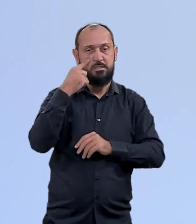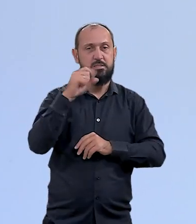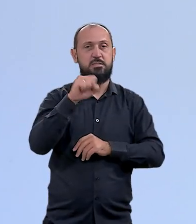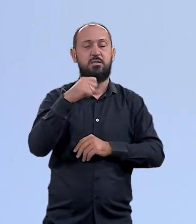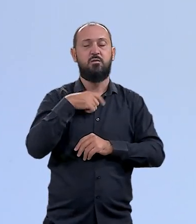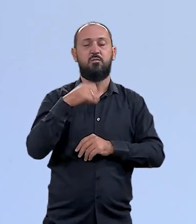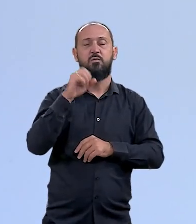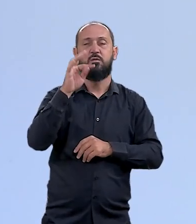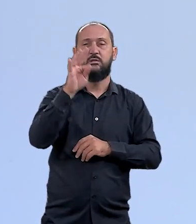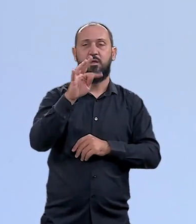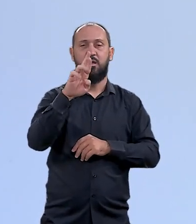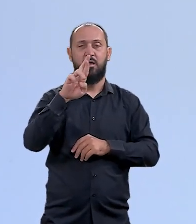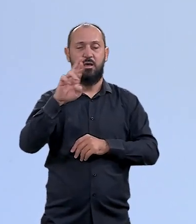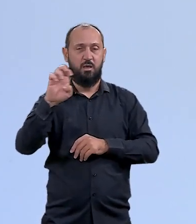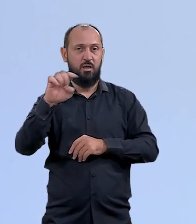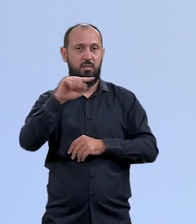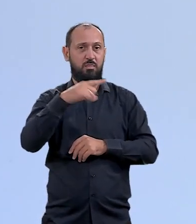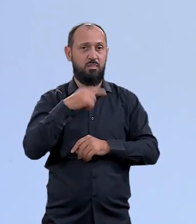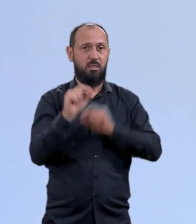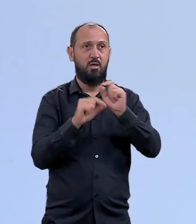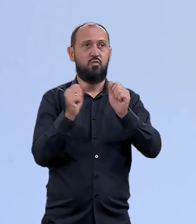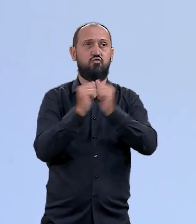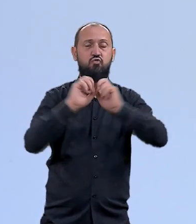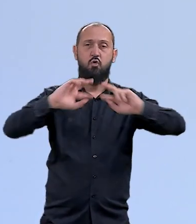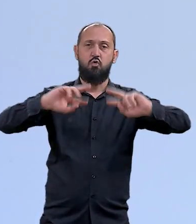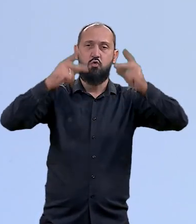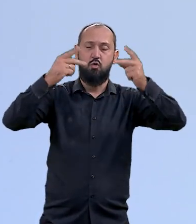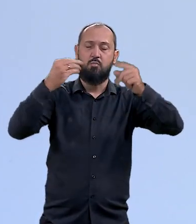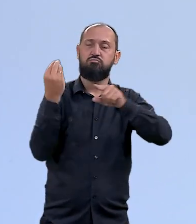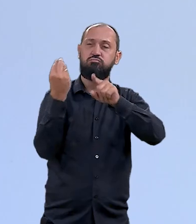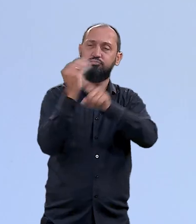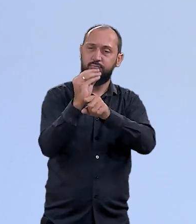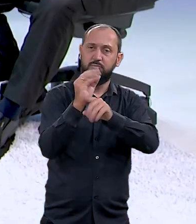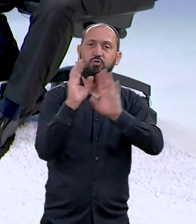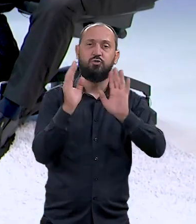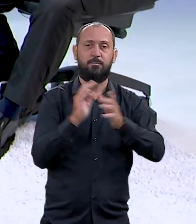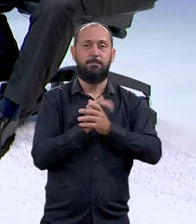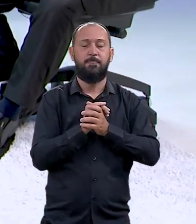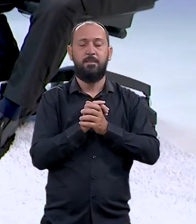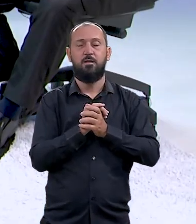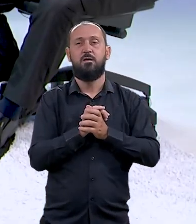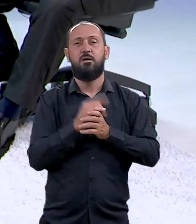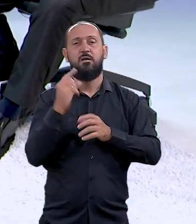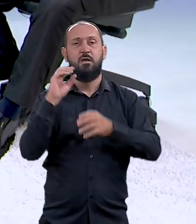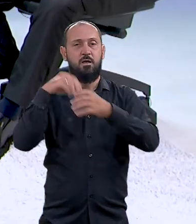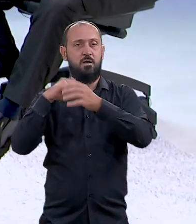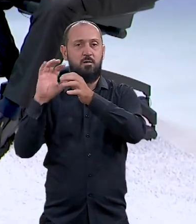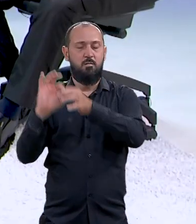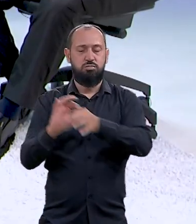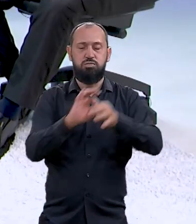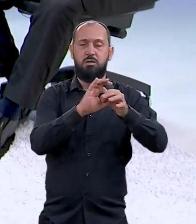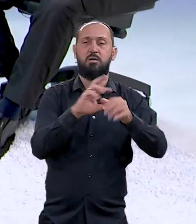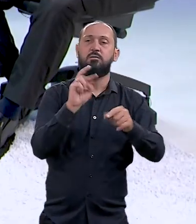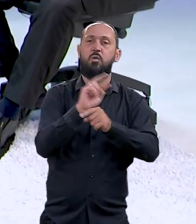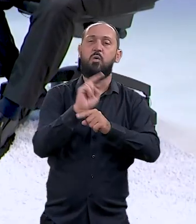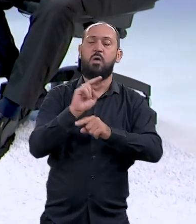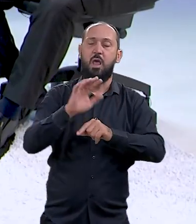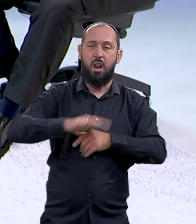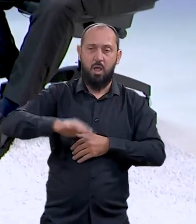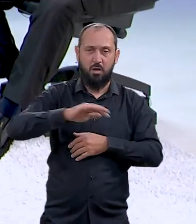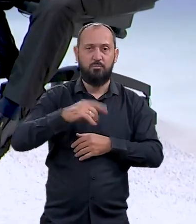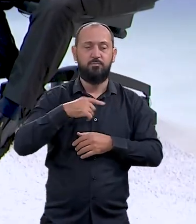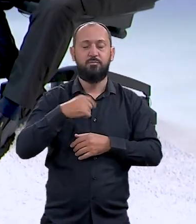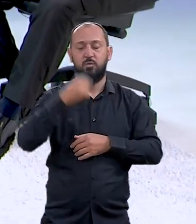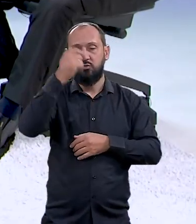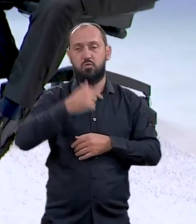Eu, inclusive, sou um dos pontos focais nesse combate à desinformação aqui no TRE do Mato Grosso do Sul. Marcos, nós